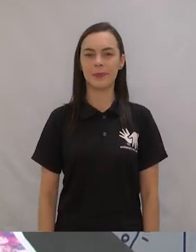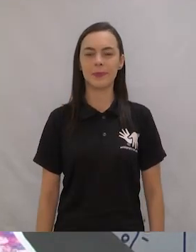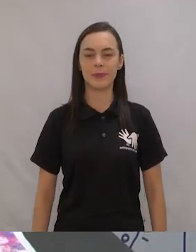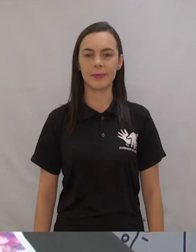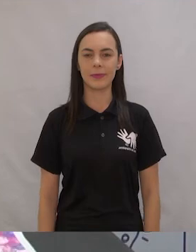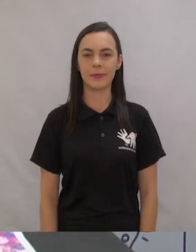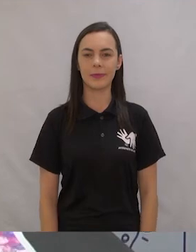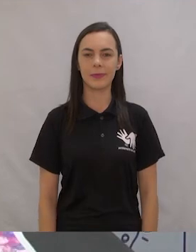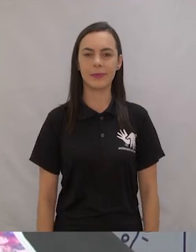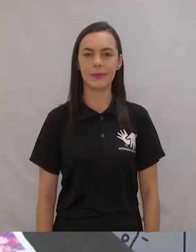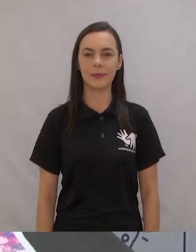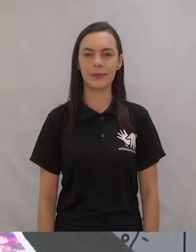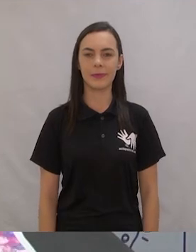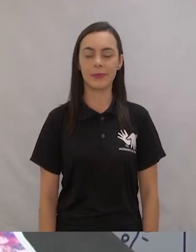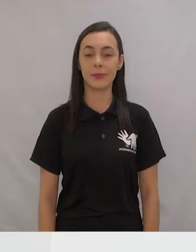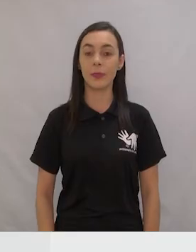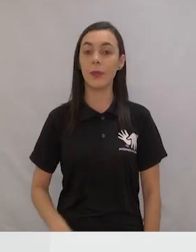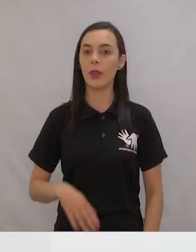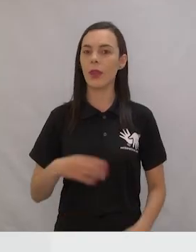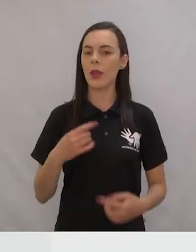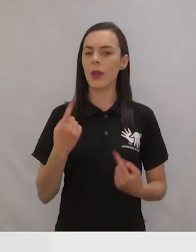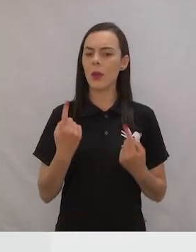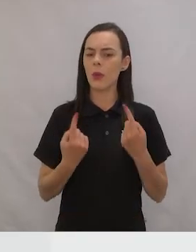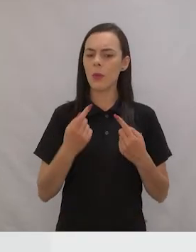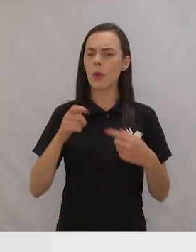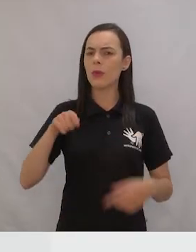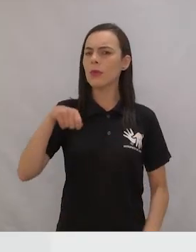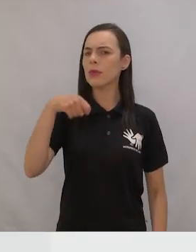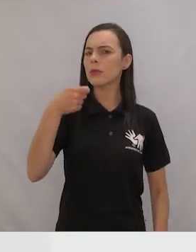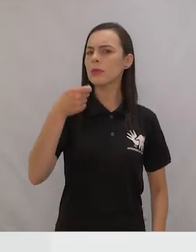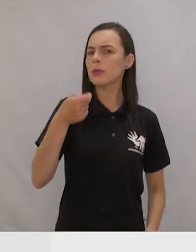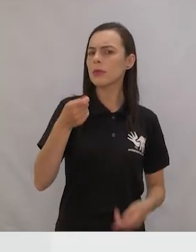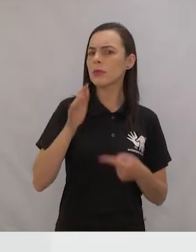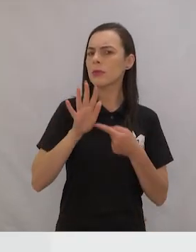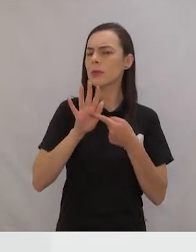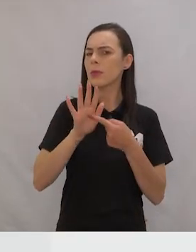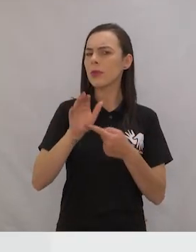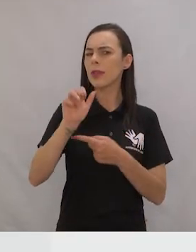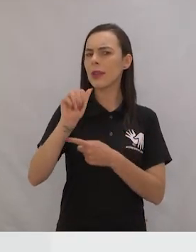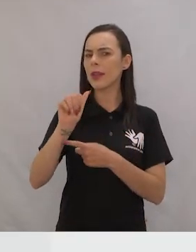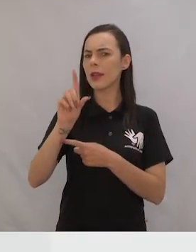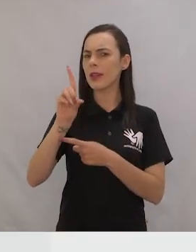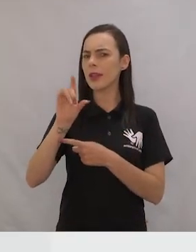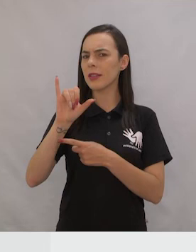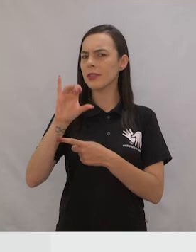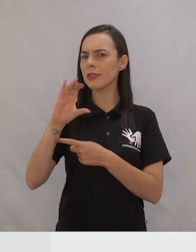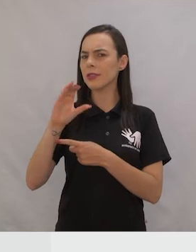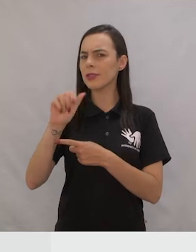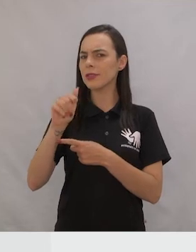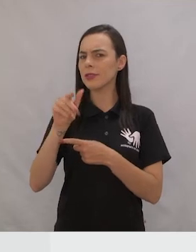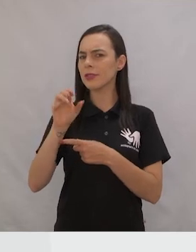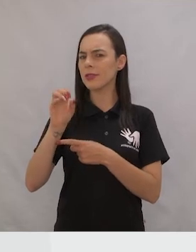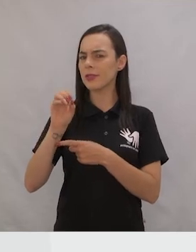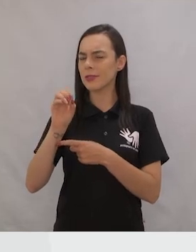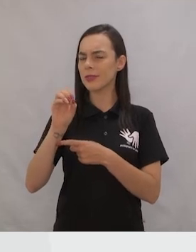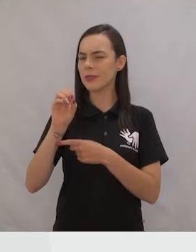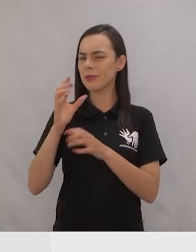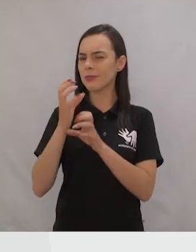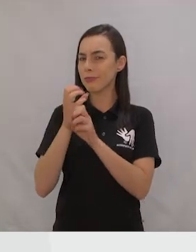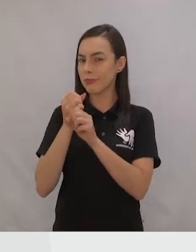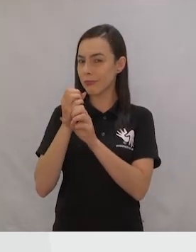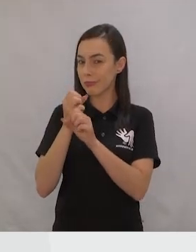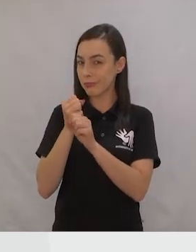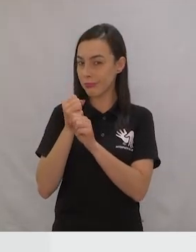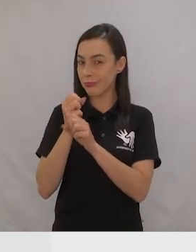desafio. Qual é o sinal que representa a adição? Muito